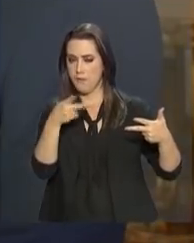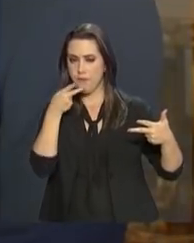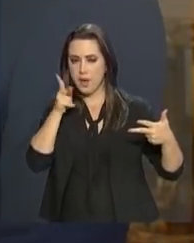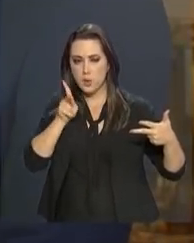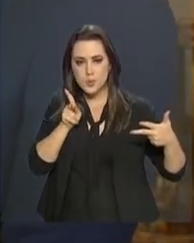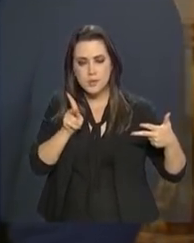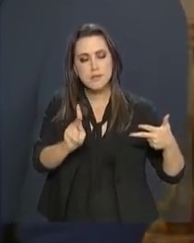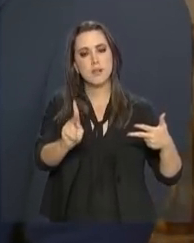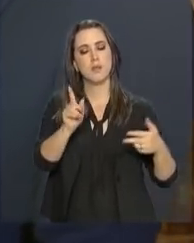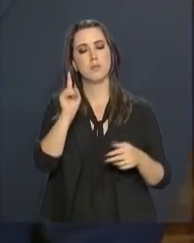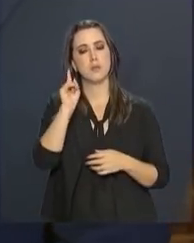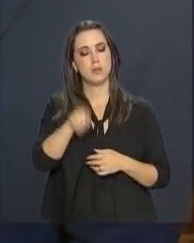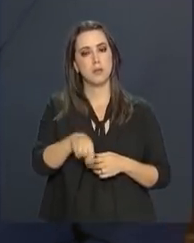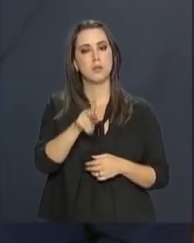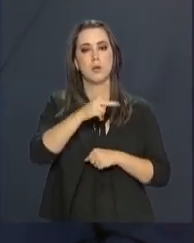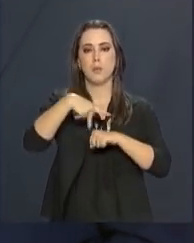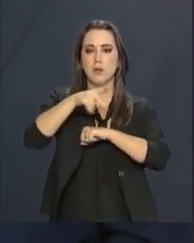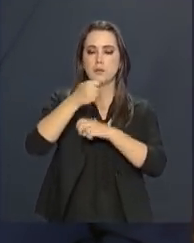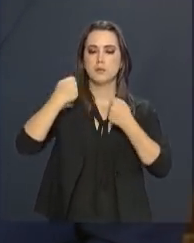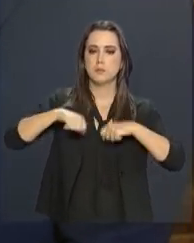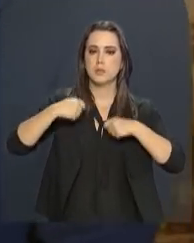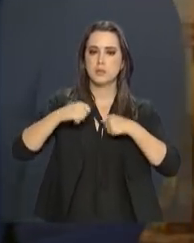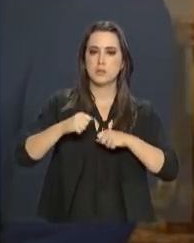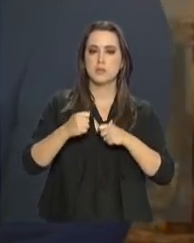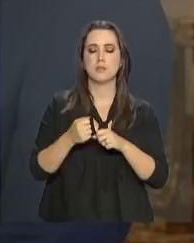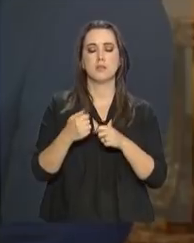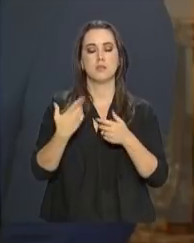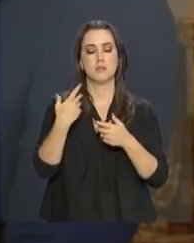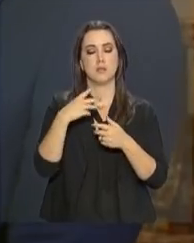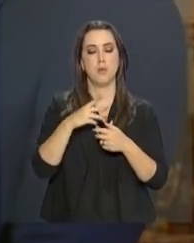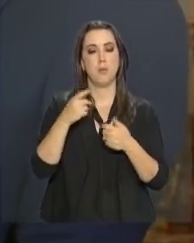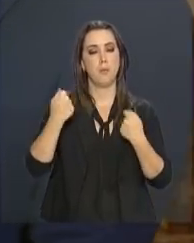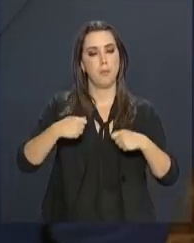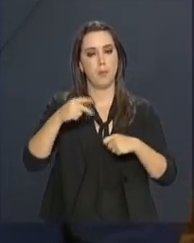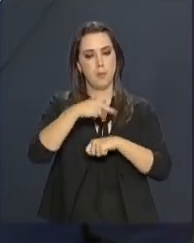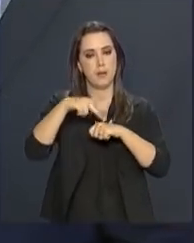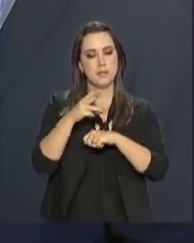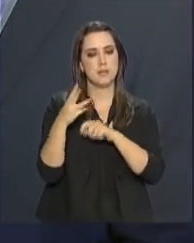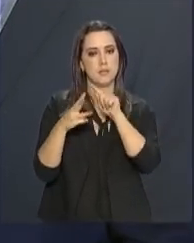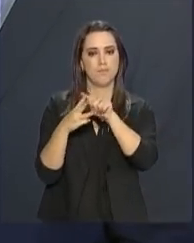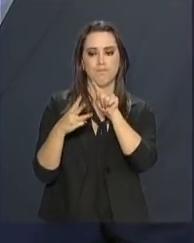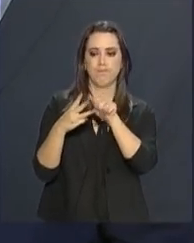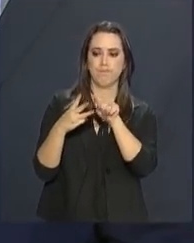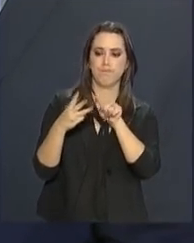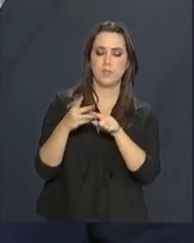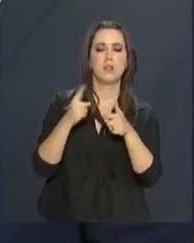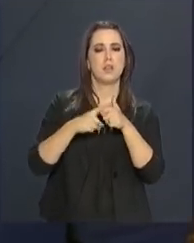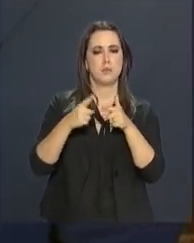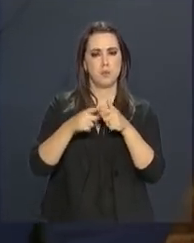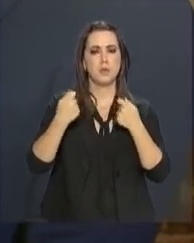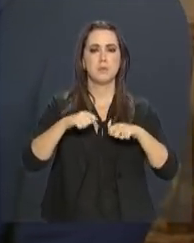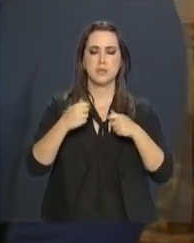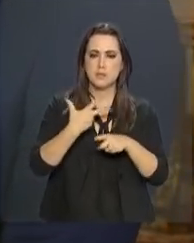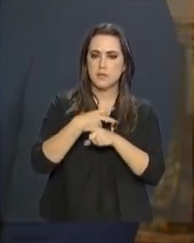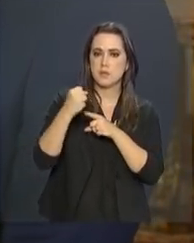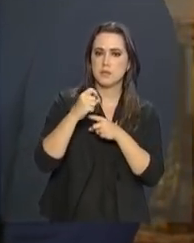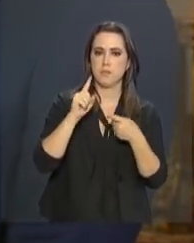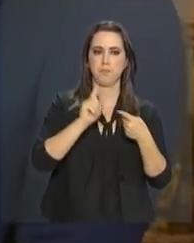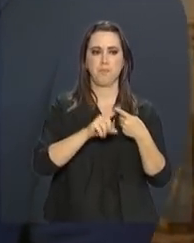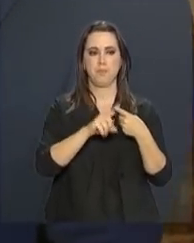de maneira pública que o país tem três desafios imediatos a vencer que é a questão